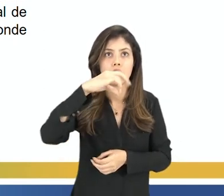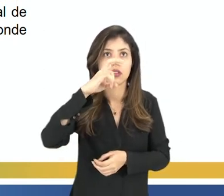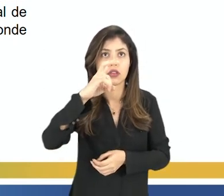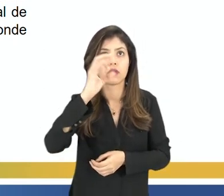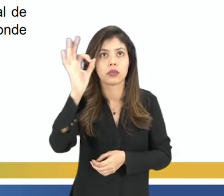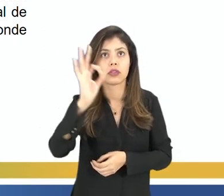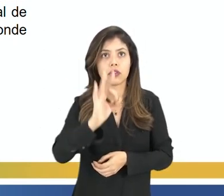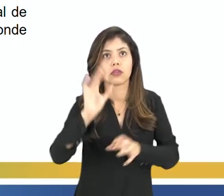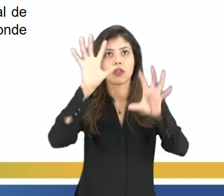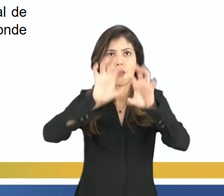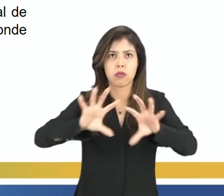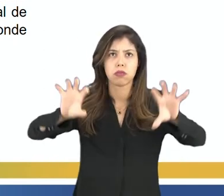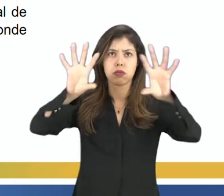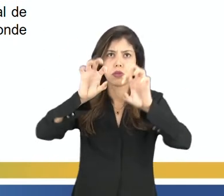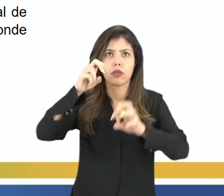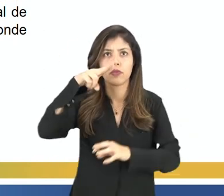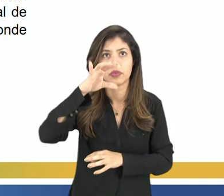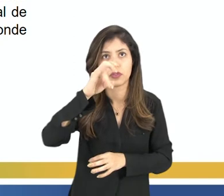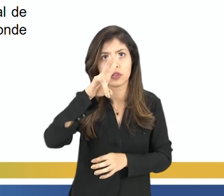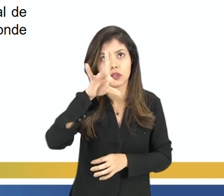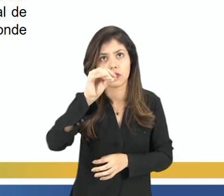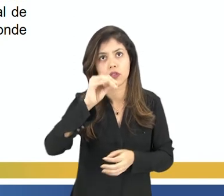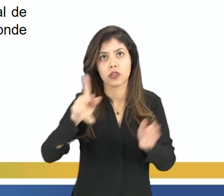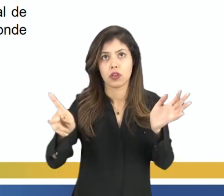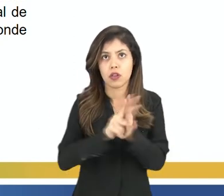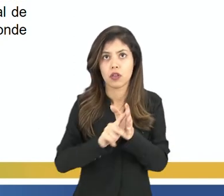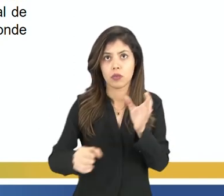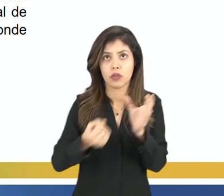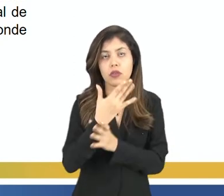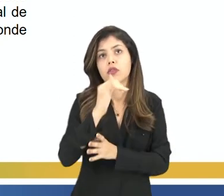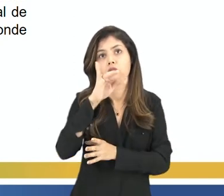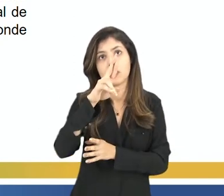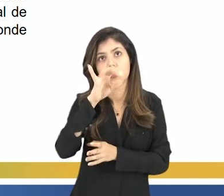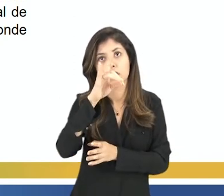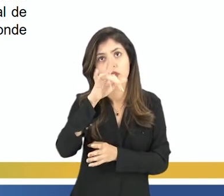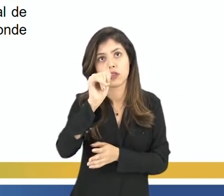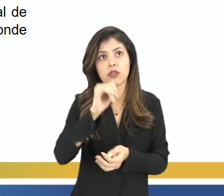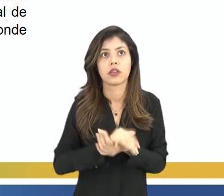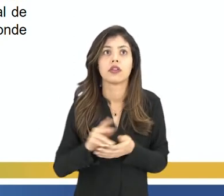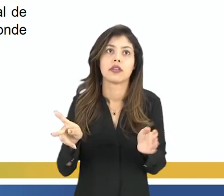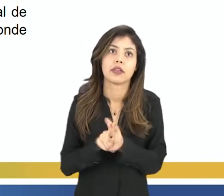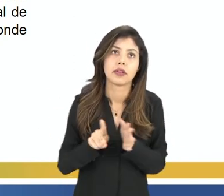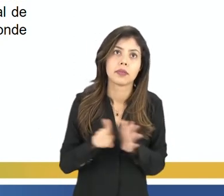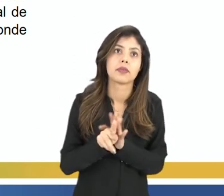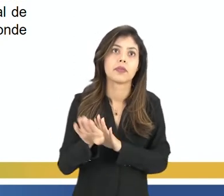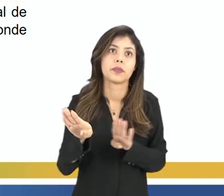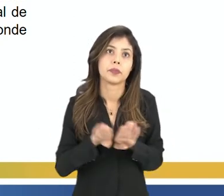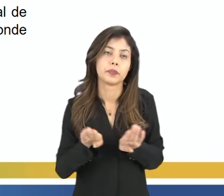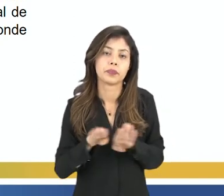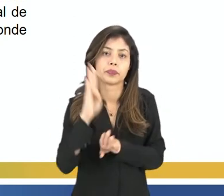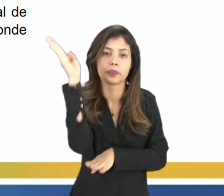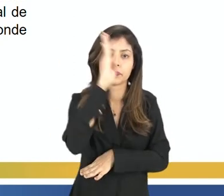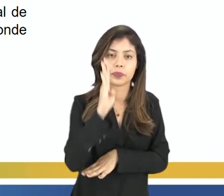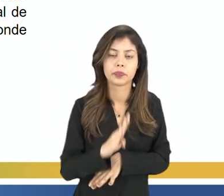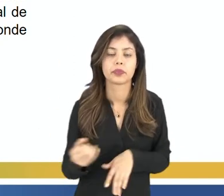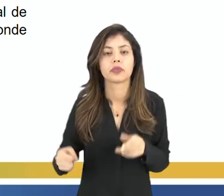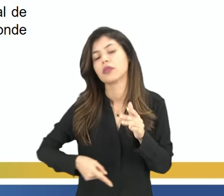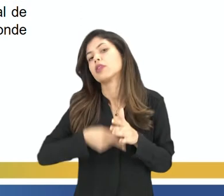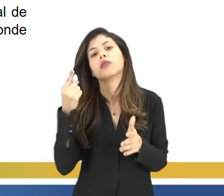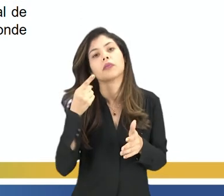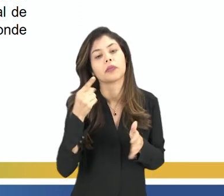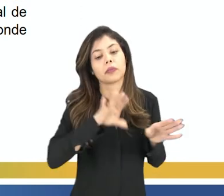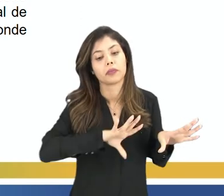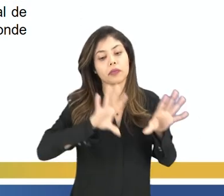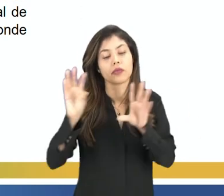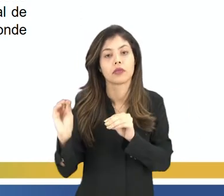cerca de noventa e cinco porcento dos gases nocivos em produtos relativamente inofensivos no Brasil as primeiras levas